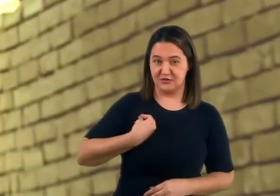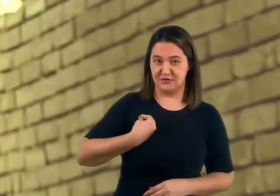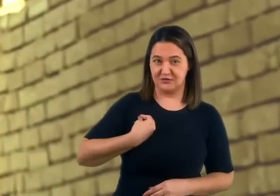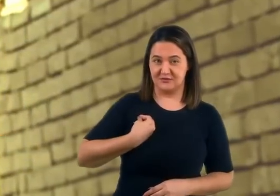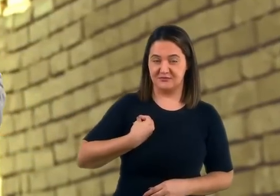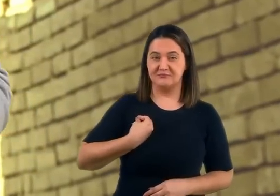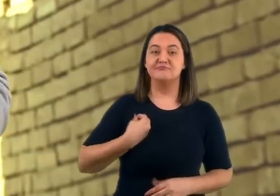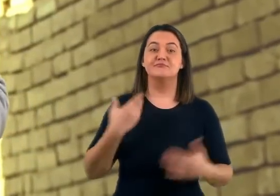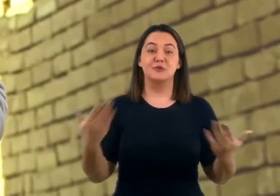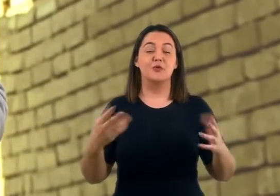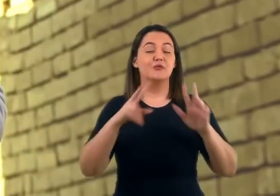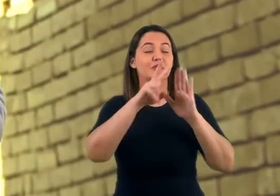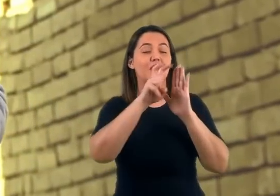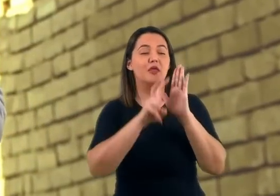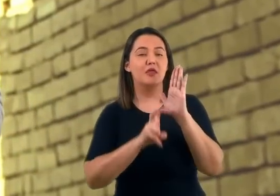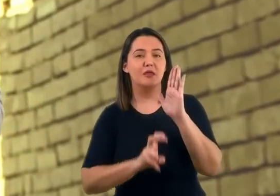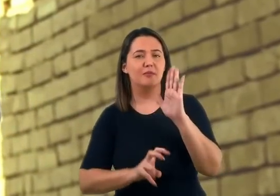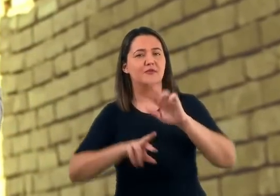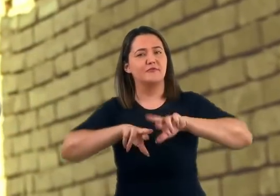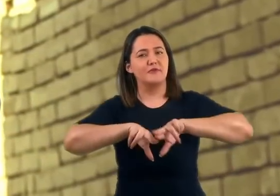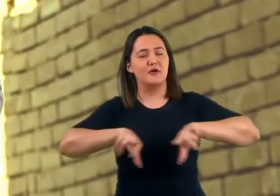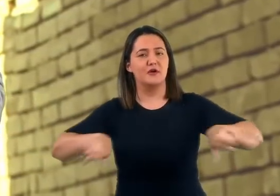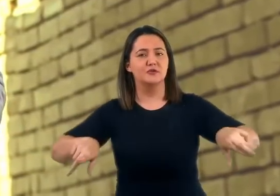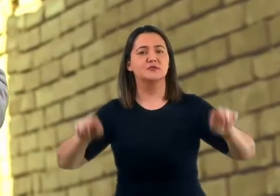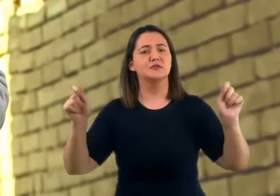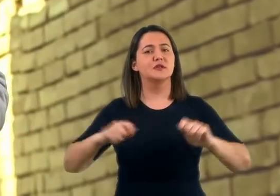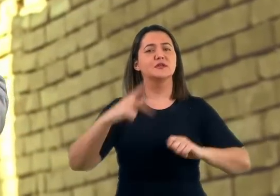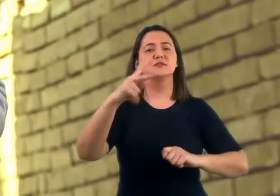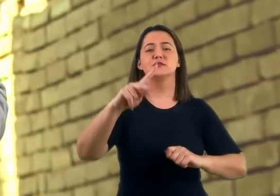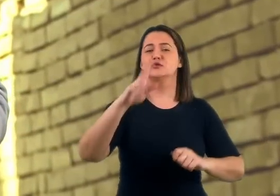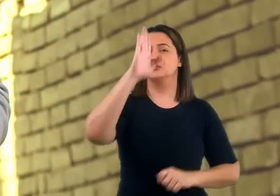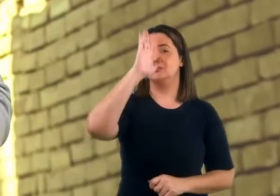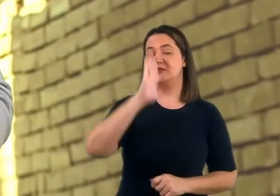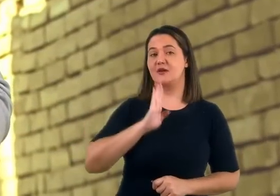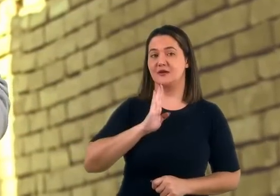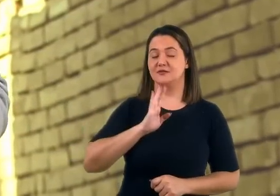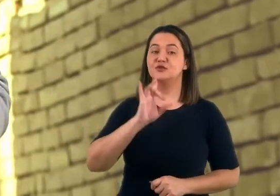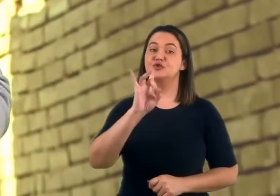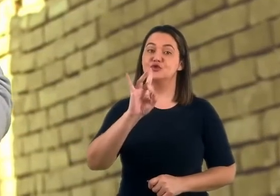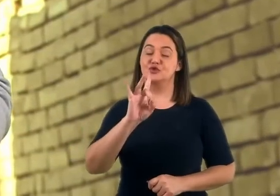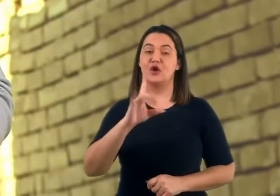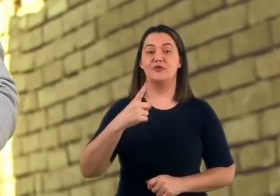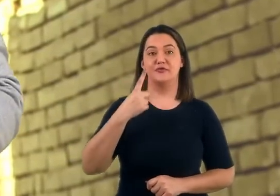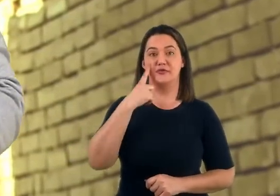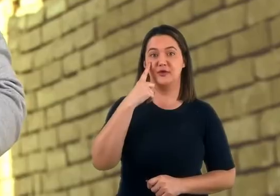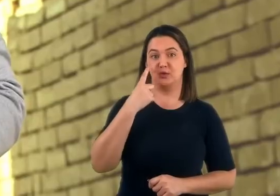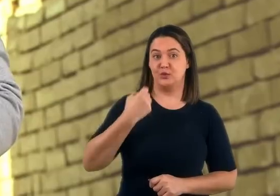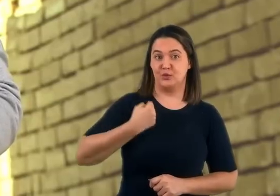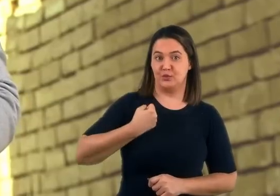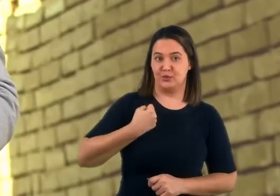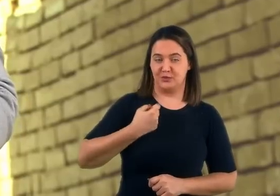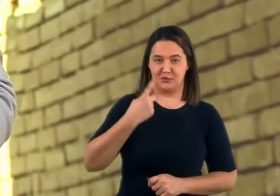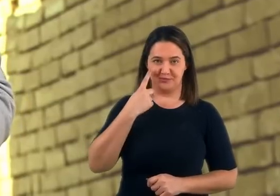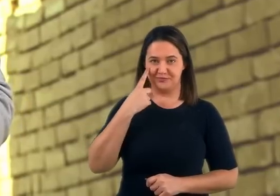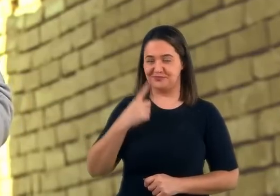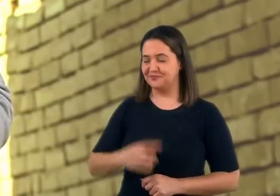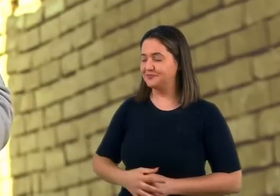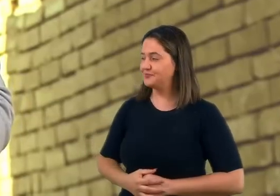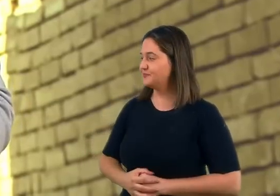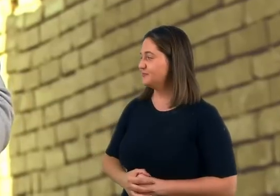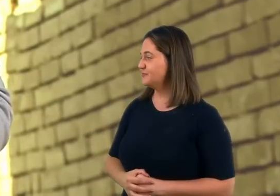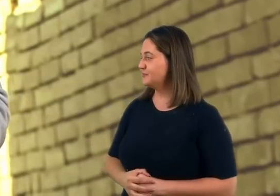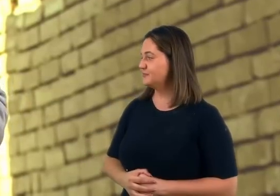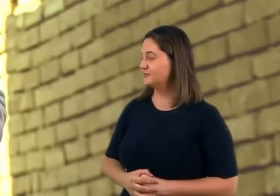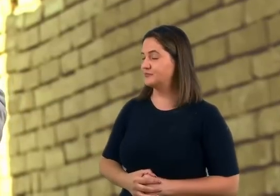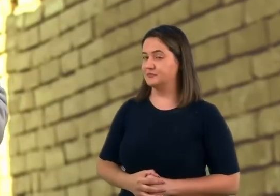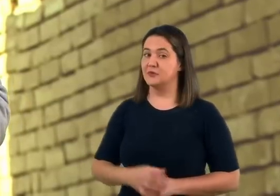você aqui nesse guia, que pode ser seu inteiramente grátis. Basta ligar para a gente no horário comercial, hein? 0 Operadora 12 21